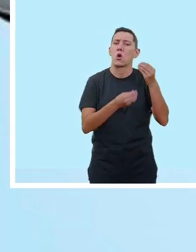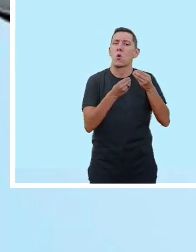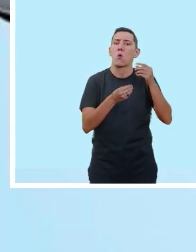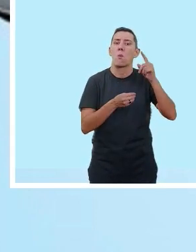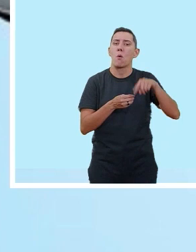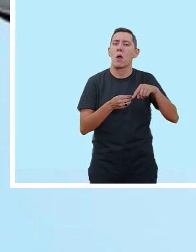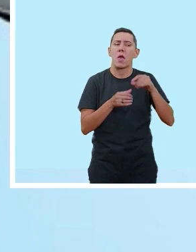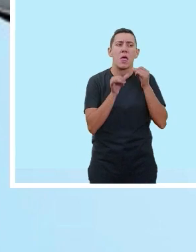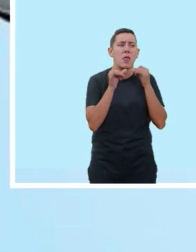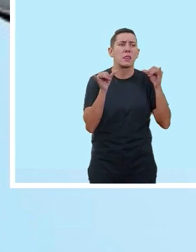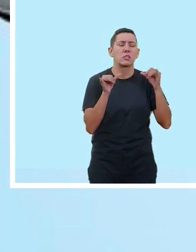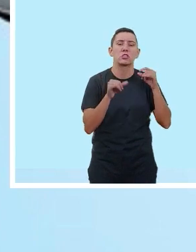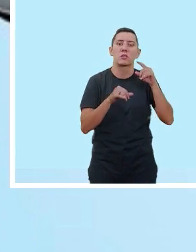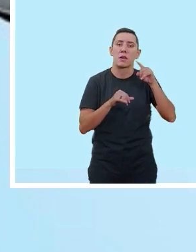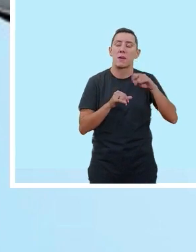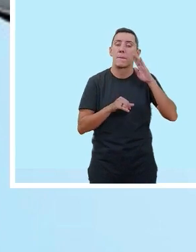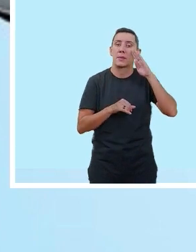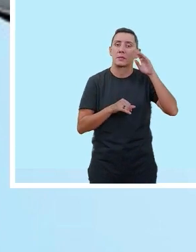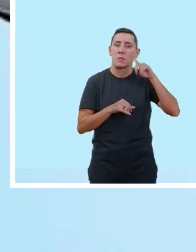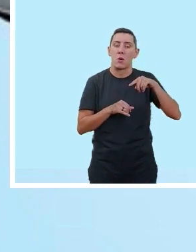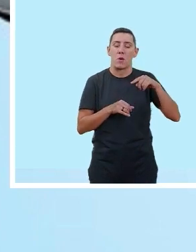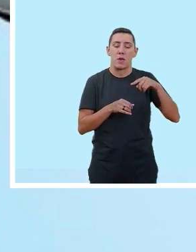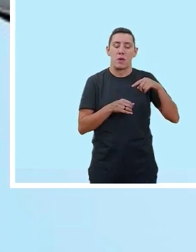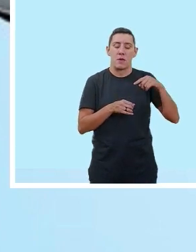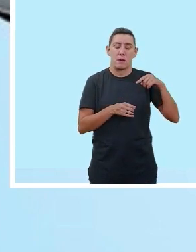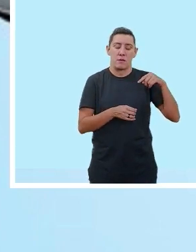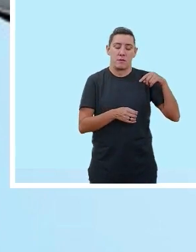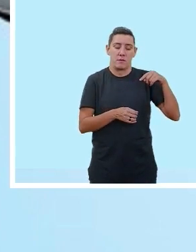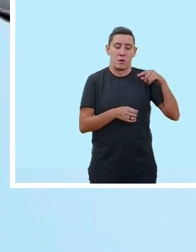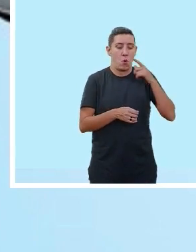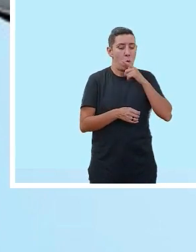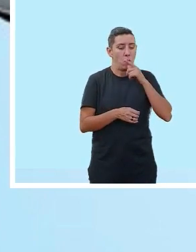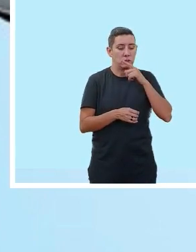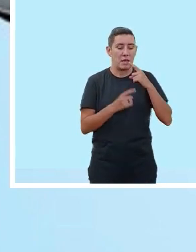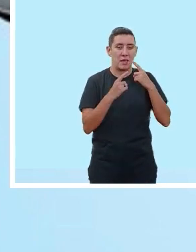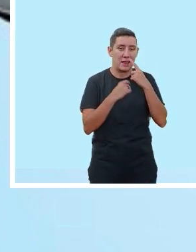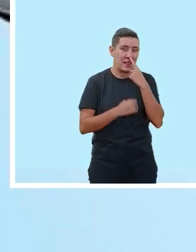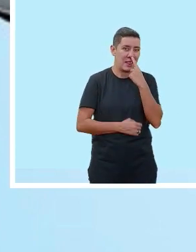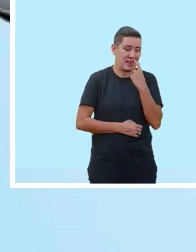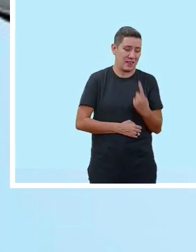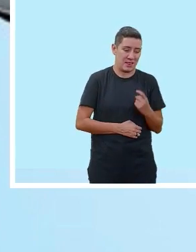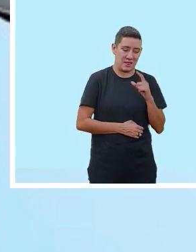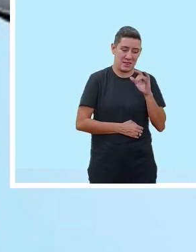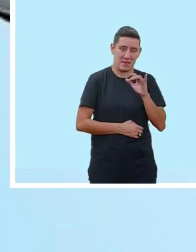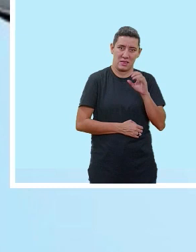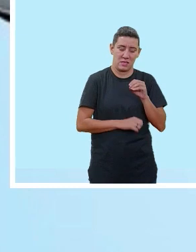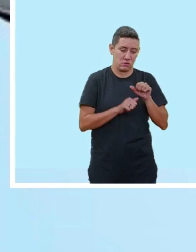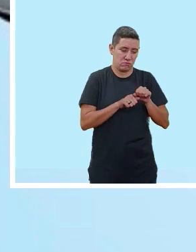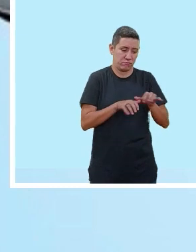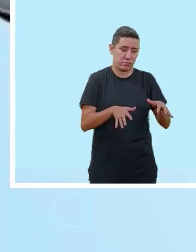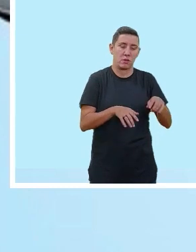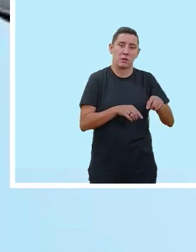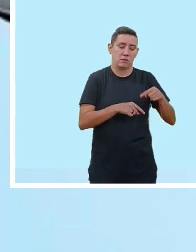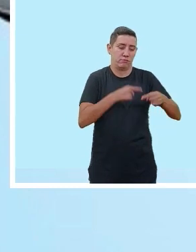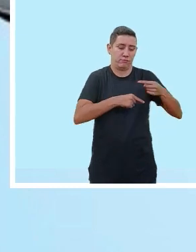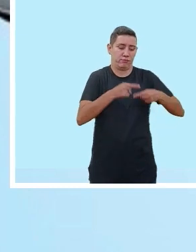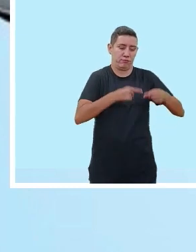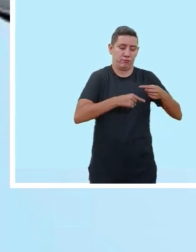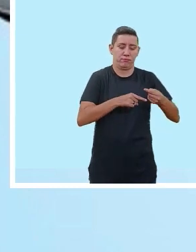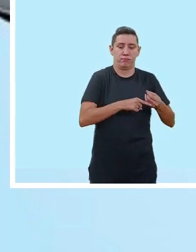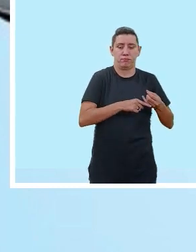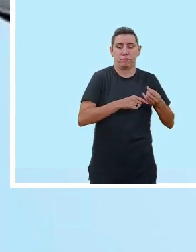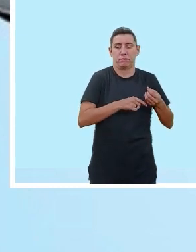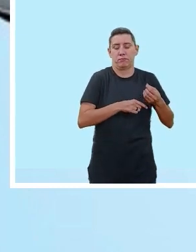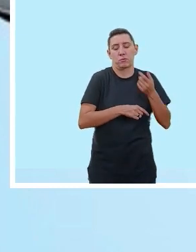combustíveis fósseis. Então, para gerar essa energia que ela possibilita a vida moderna de forma muito